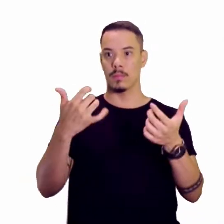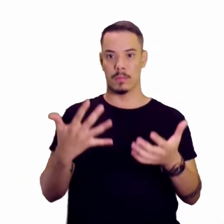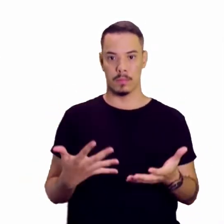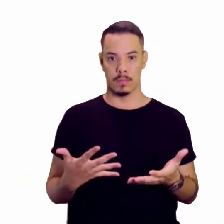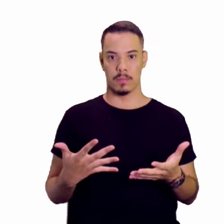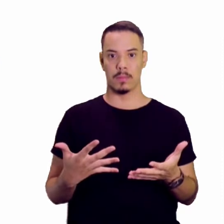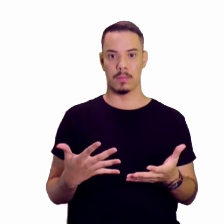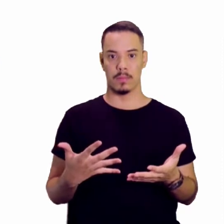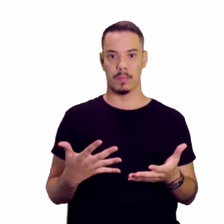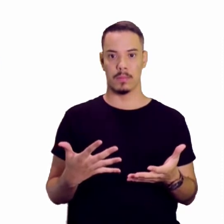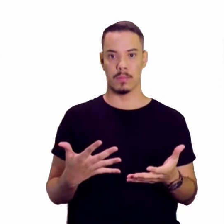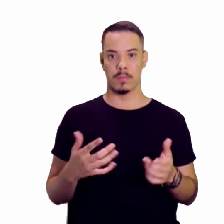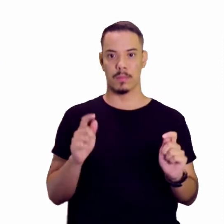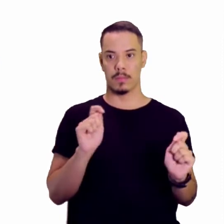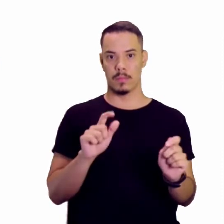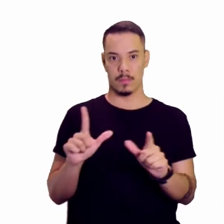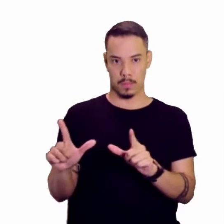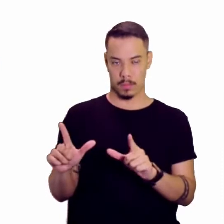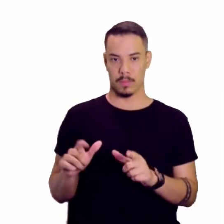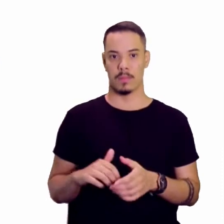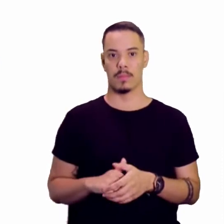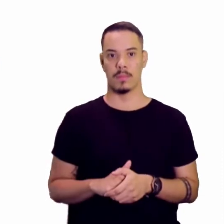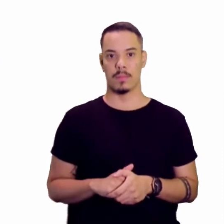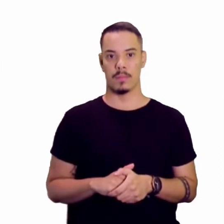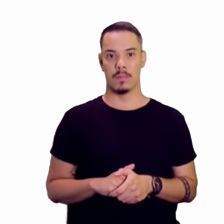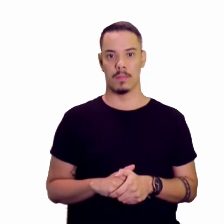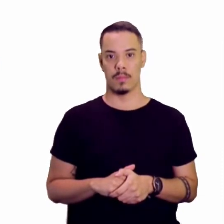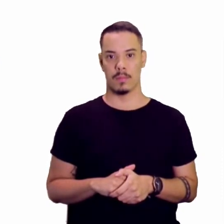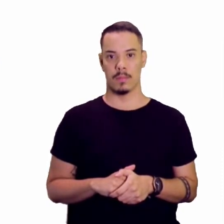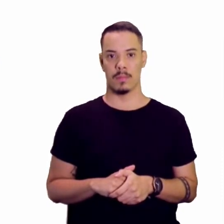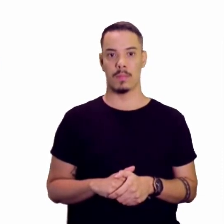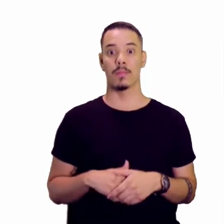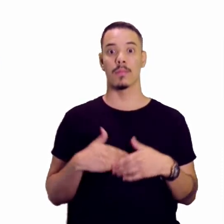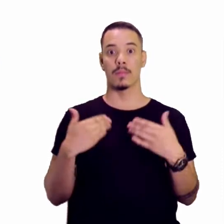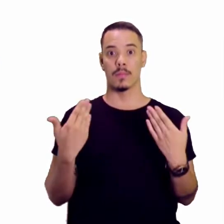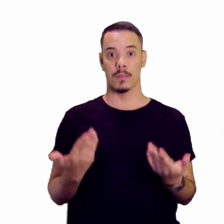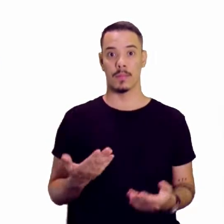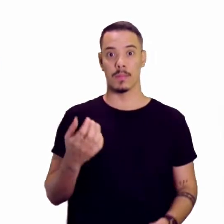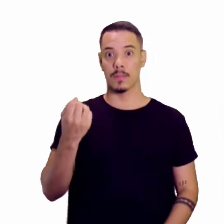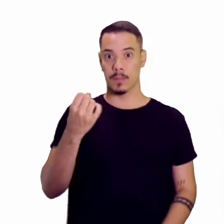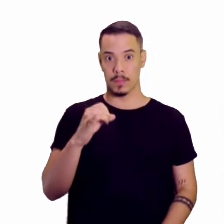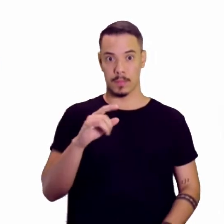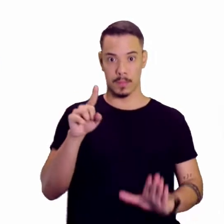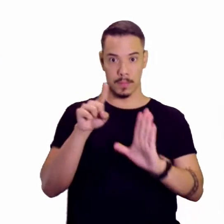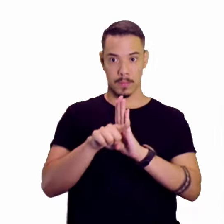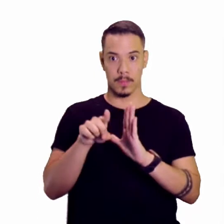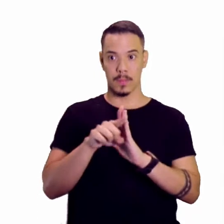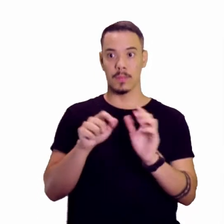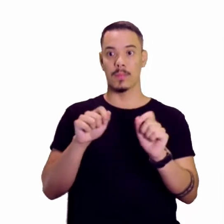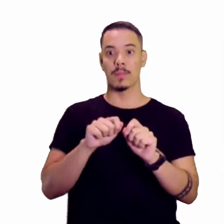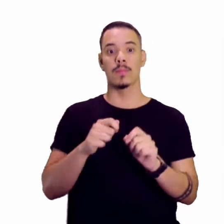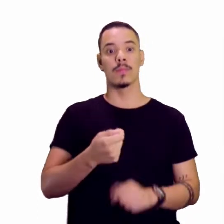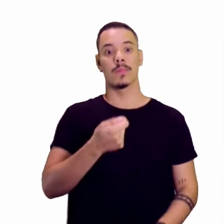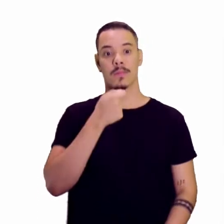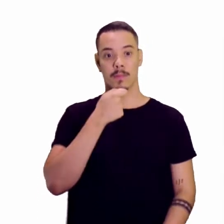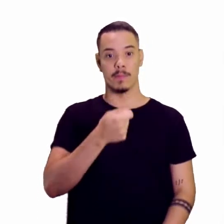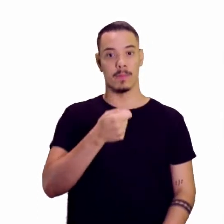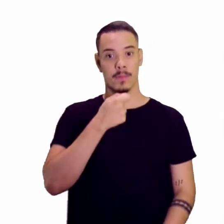passa. Aí, se você perguntar para o dia a dia, fazer uma enquete com as pessoas, você vai